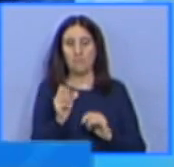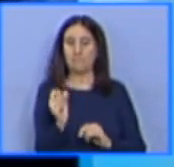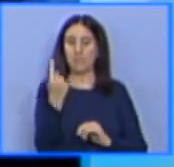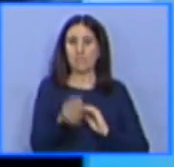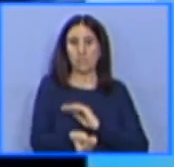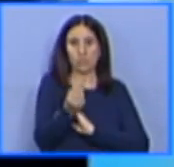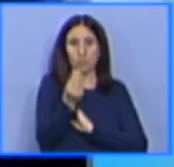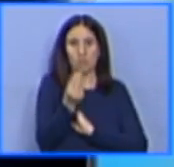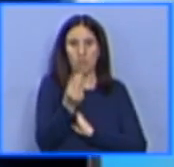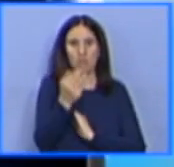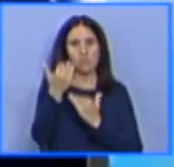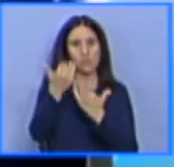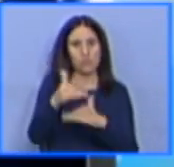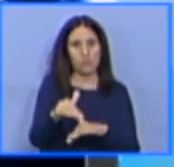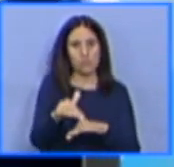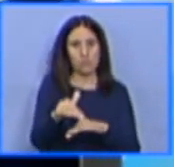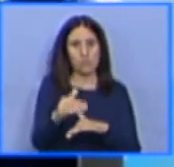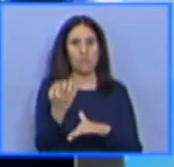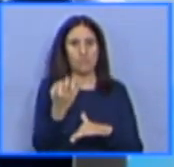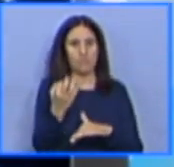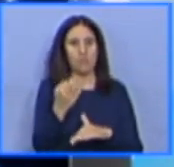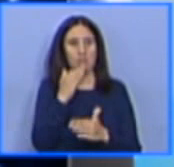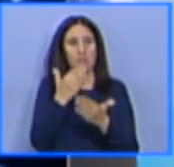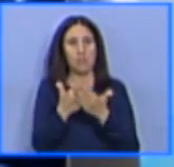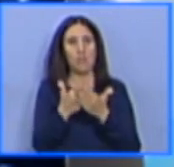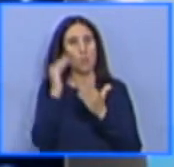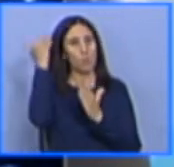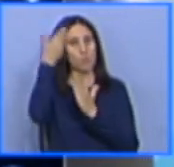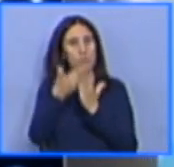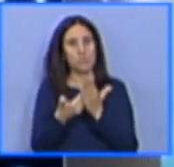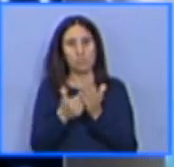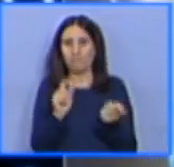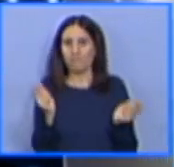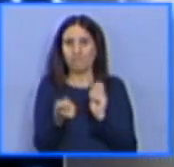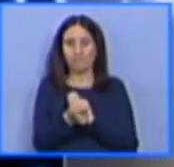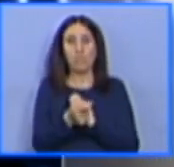inicialmente, muito restritivos, o que já de si contraria a Constituição. Porque a